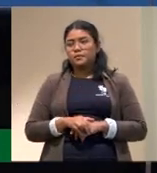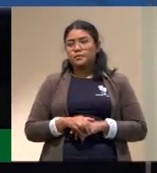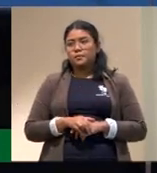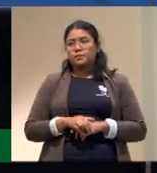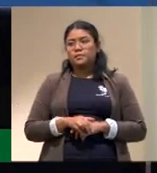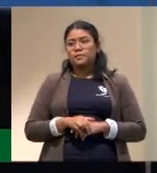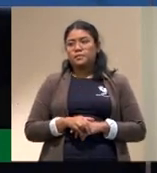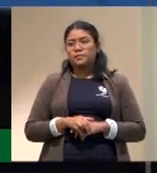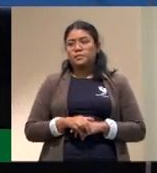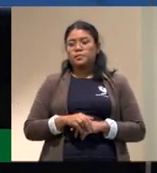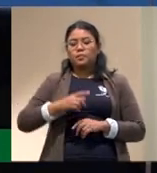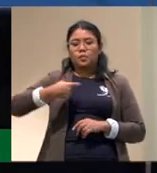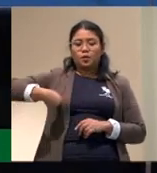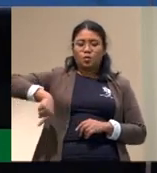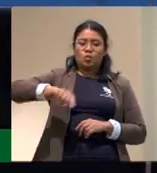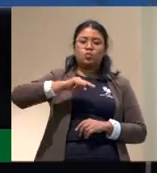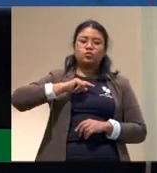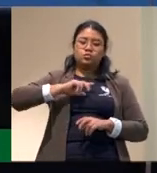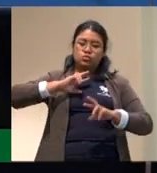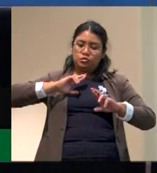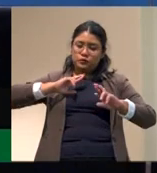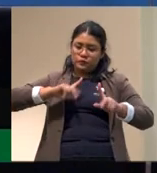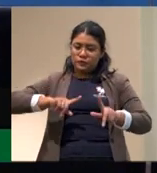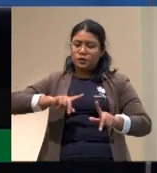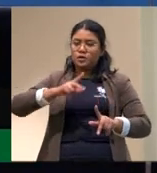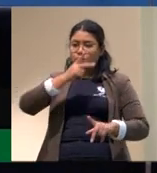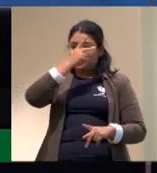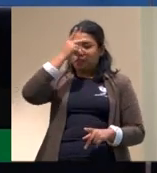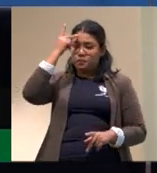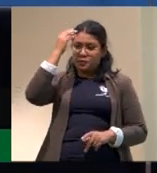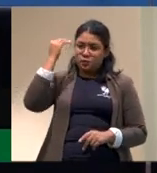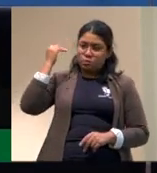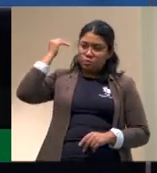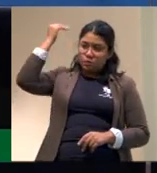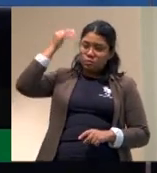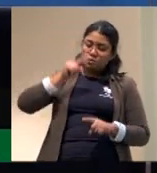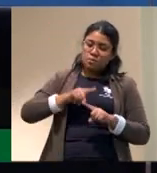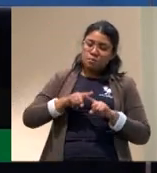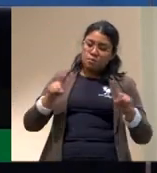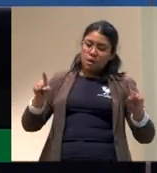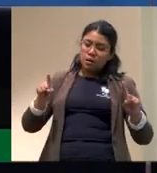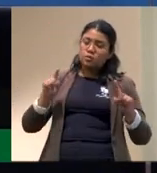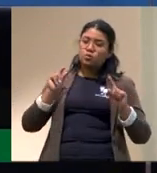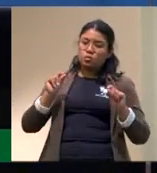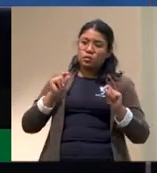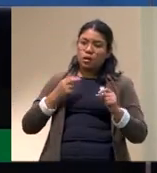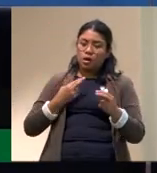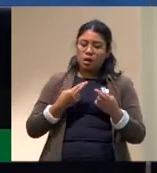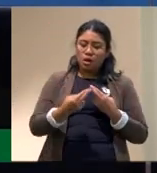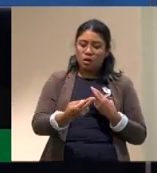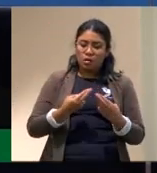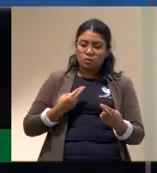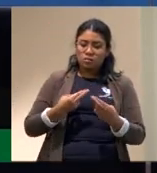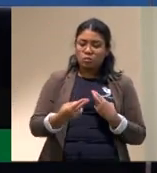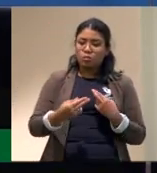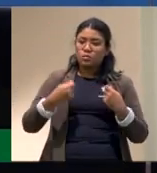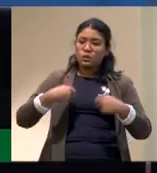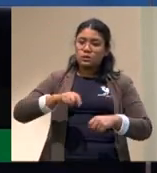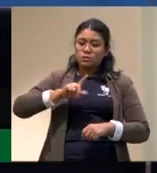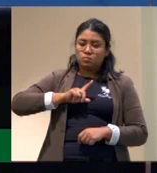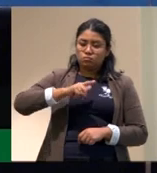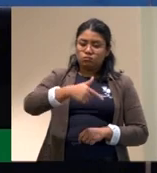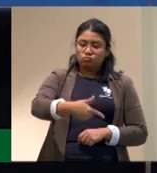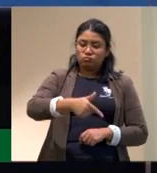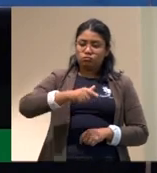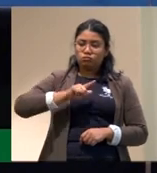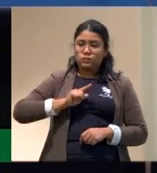diferentes de si, nós somos diferentes das crianças porque somos adultos, né? Mas a nossa relação depende dessa